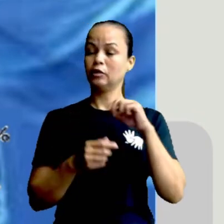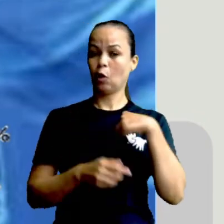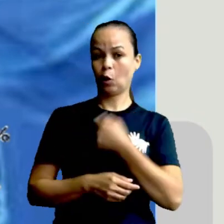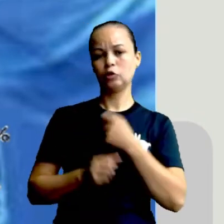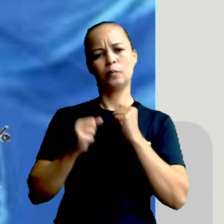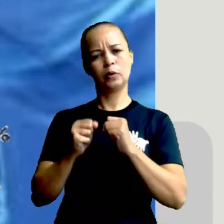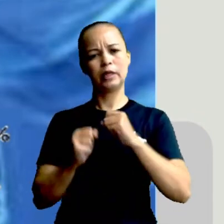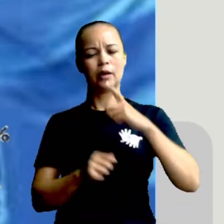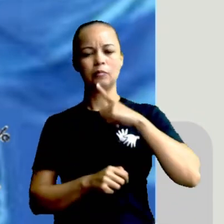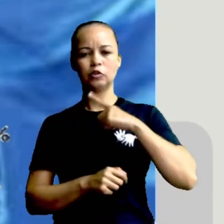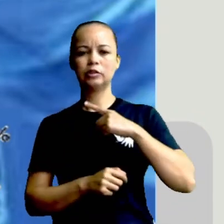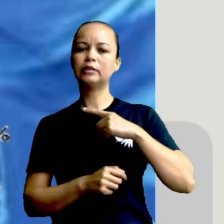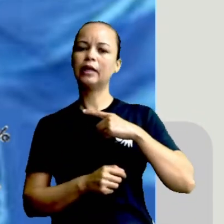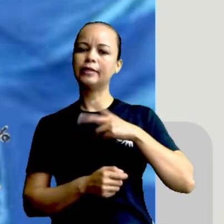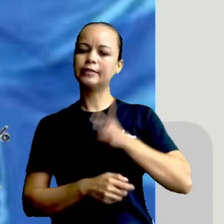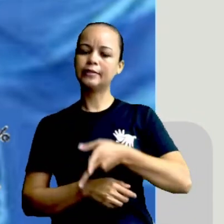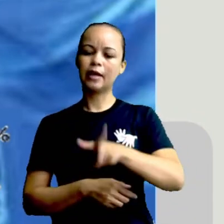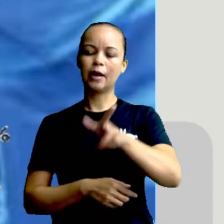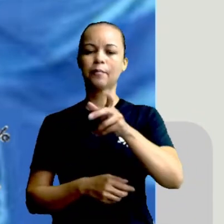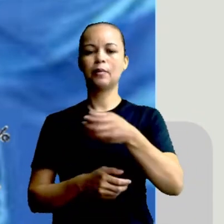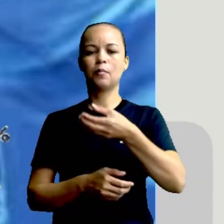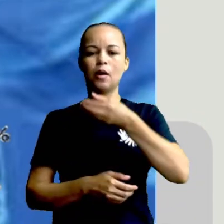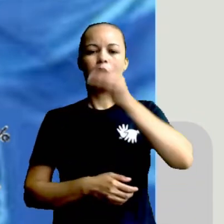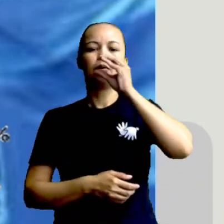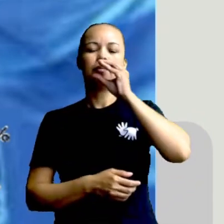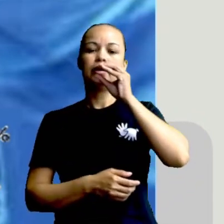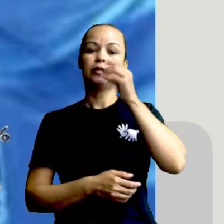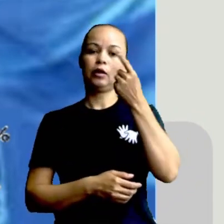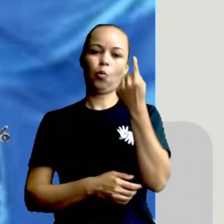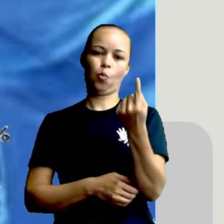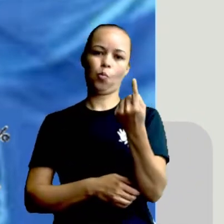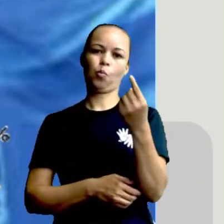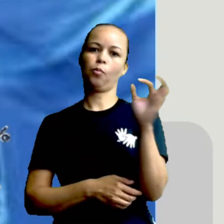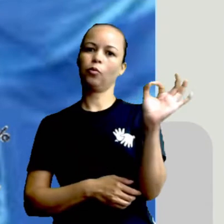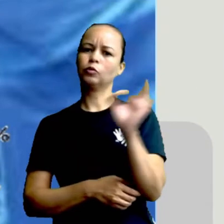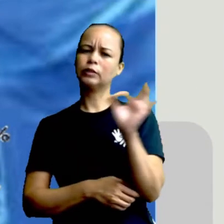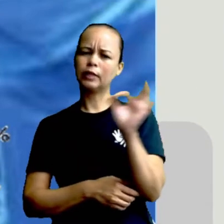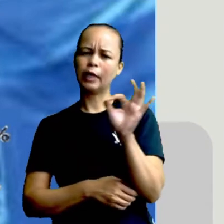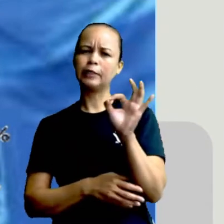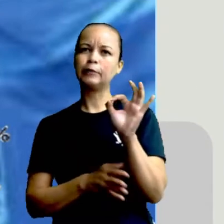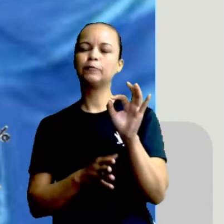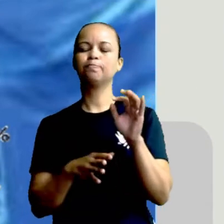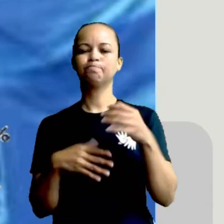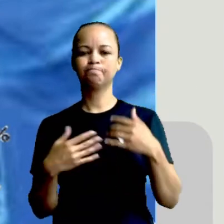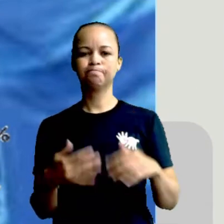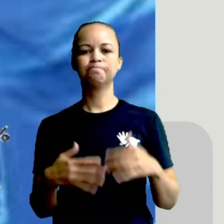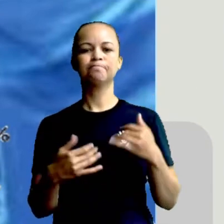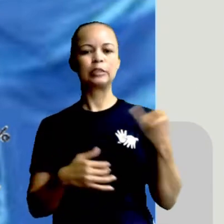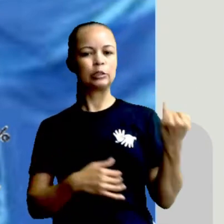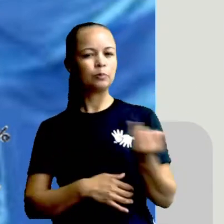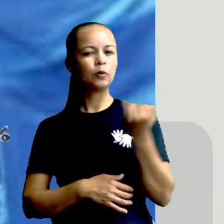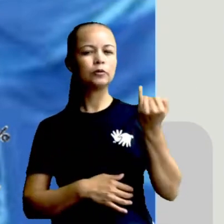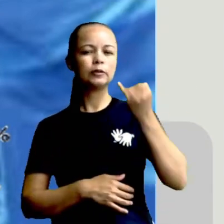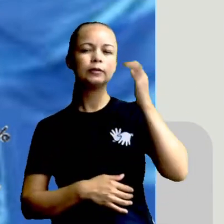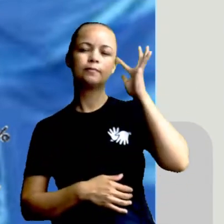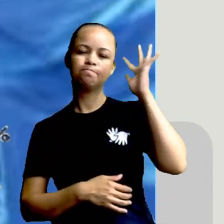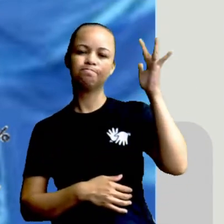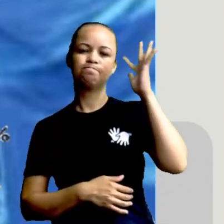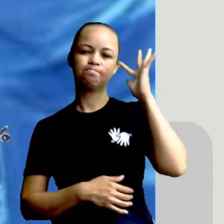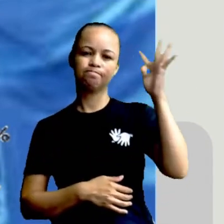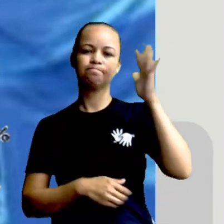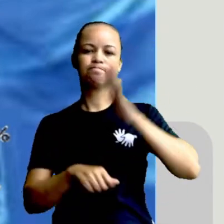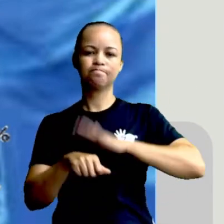direto para beber, a gente tem 1%, né? E quão importante é a gente ter esse momento de